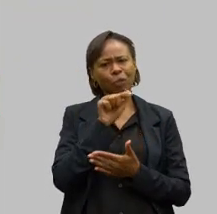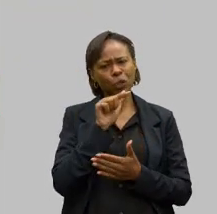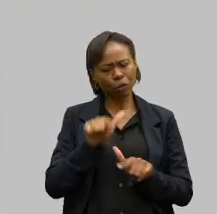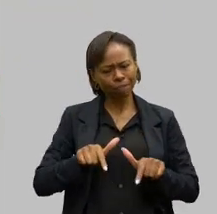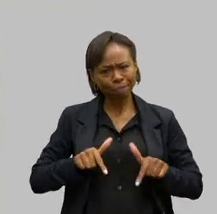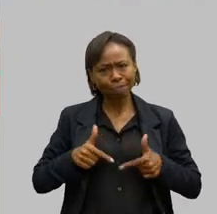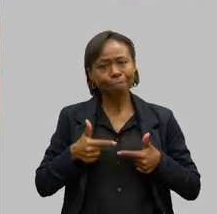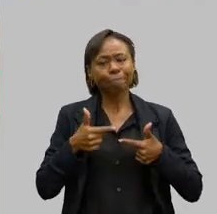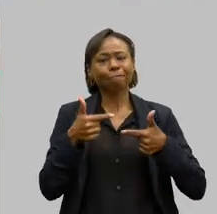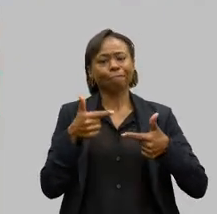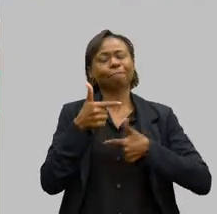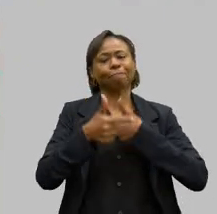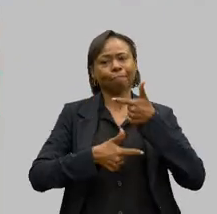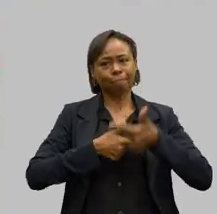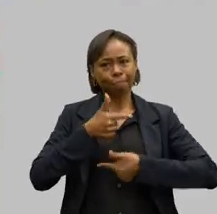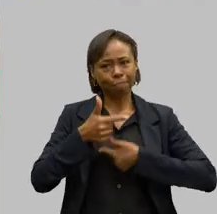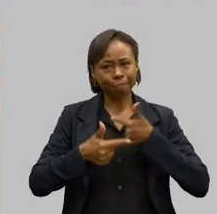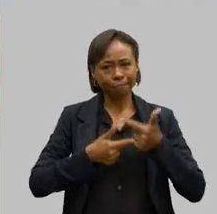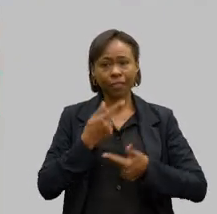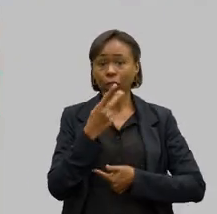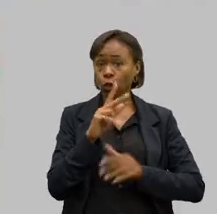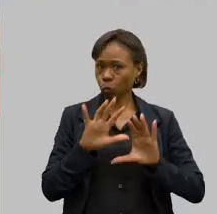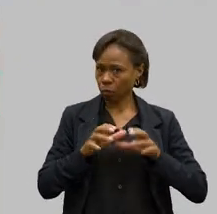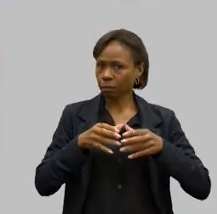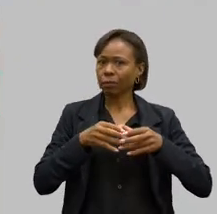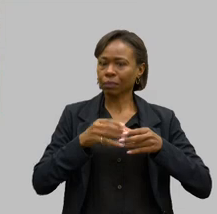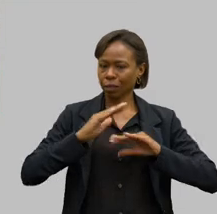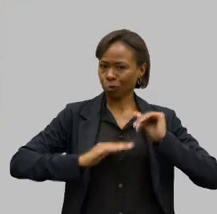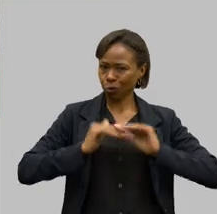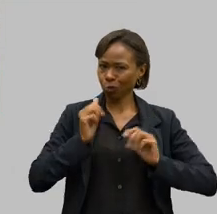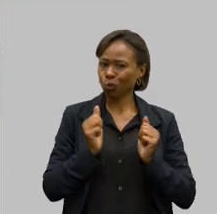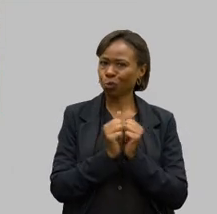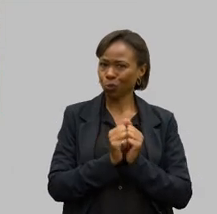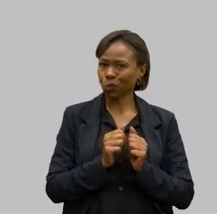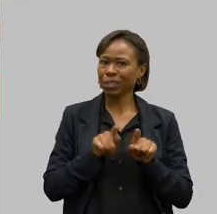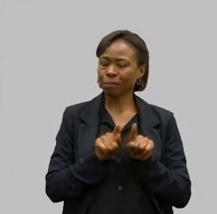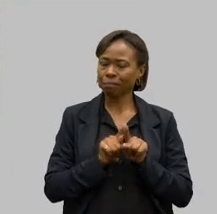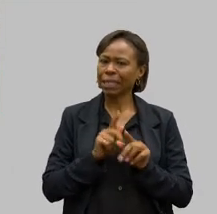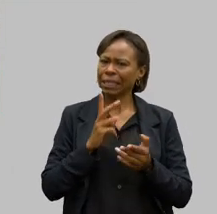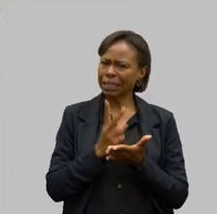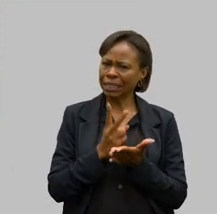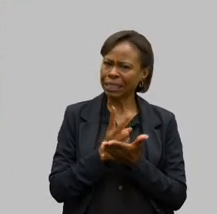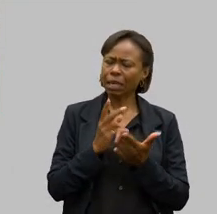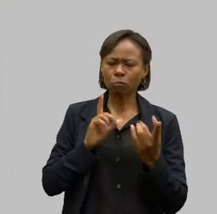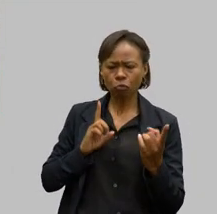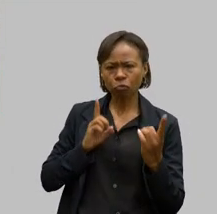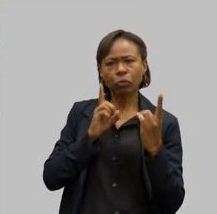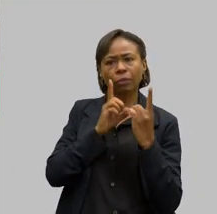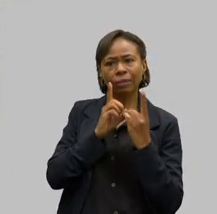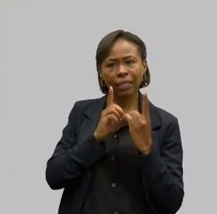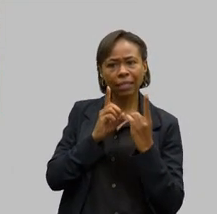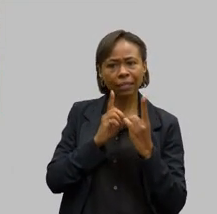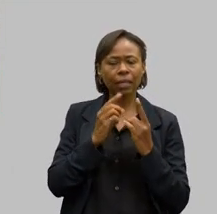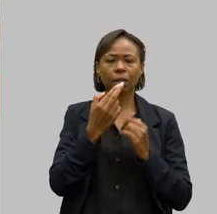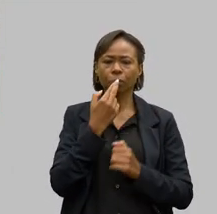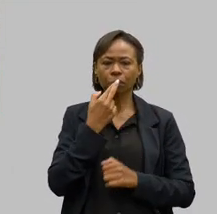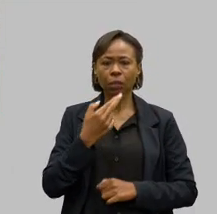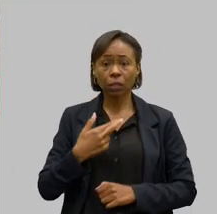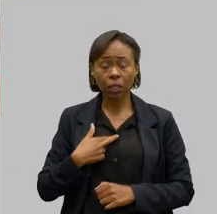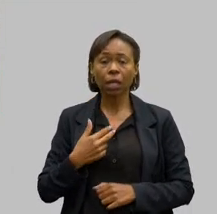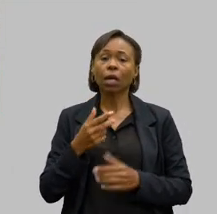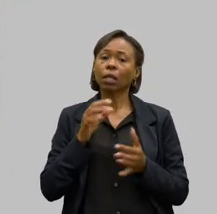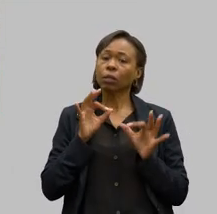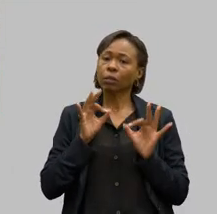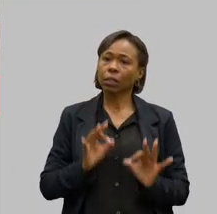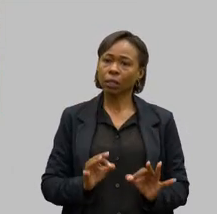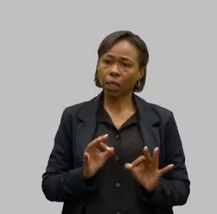disponibilidade sua, de toda a sua equipe, em sempre nos atender a dar aquele retorno de pronto atendimento. E eu tenho certeza que nós vamos